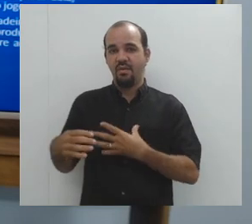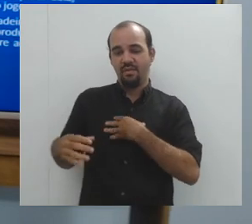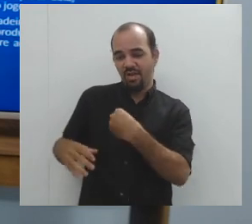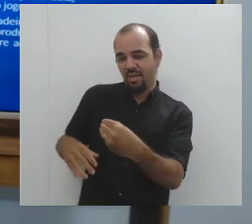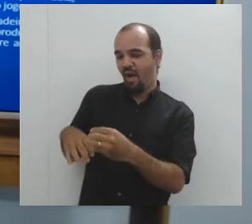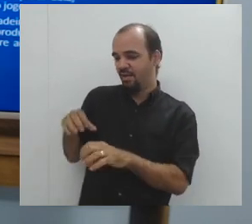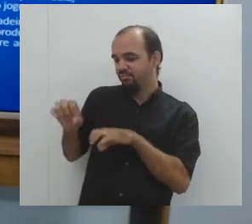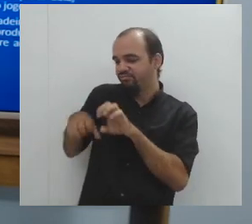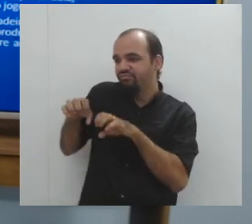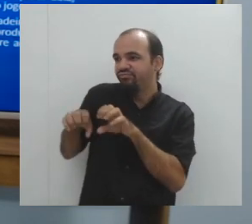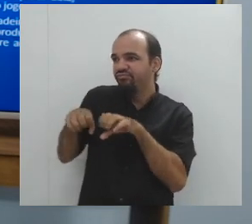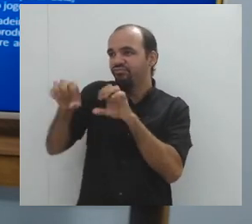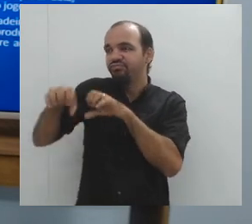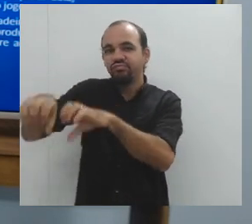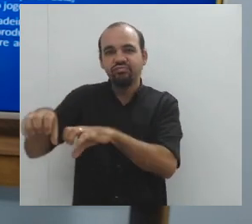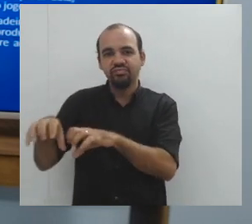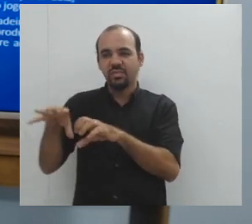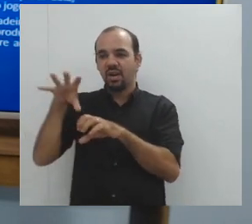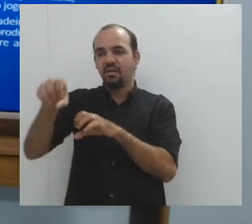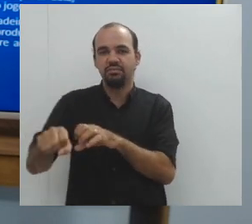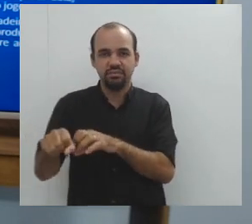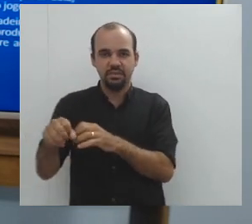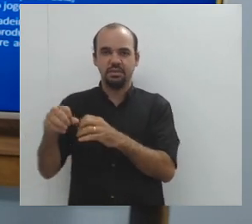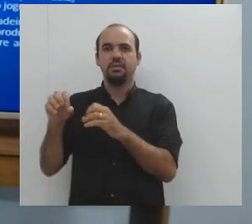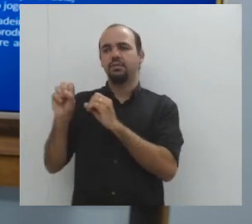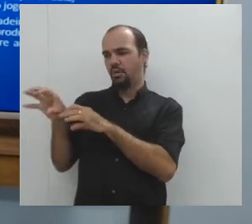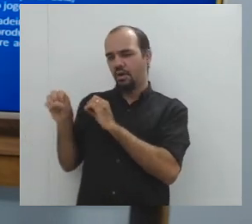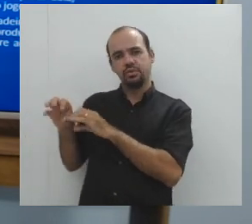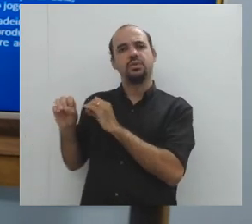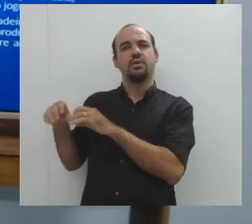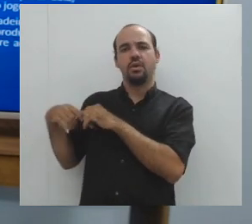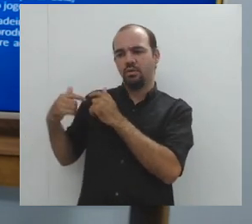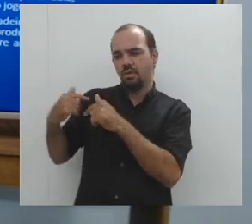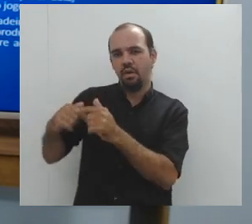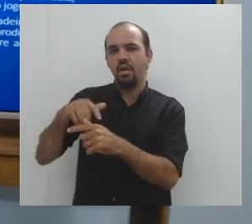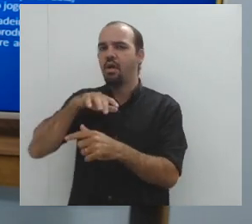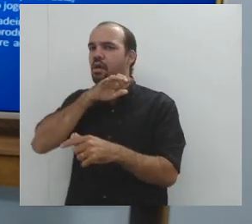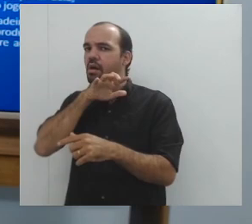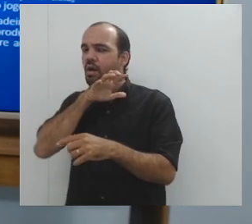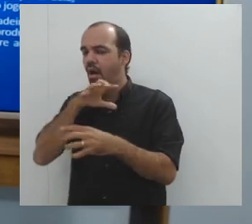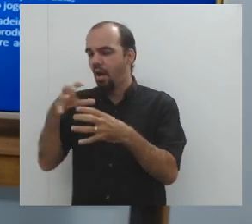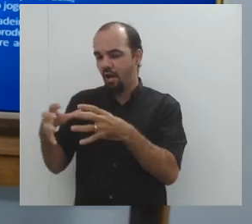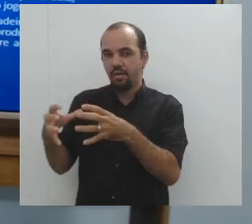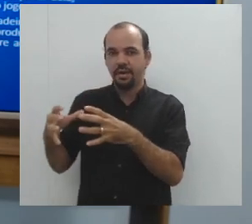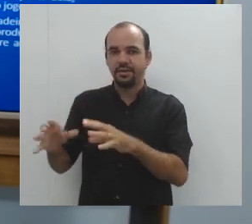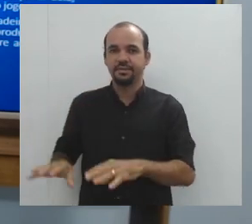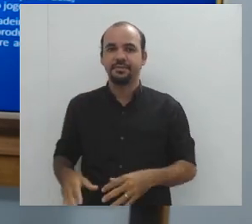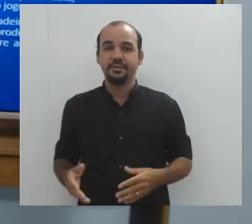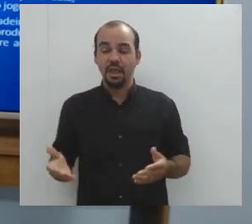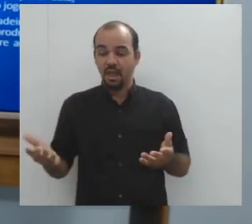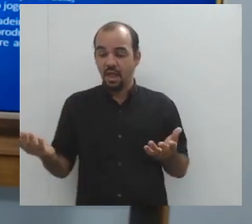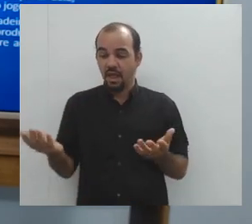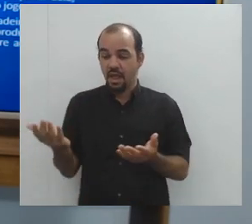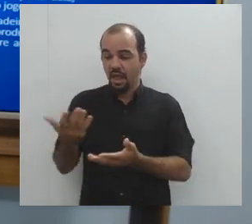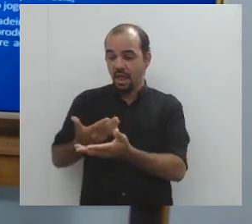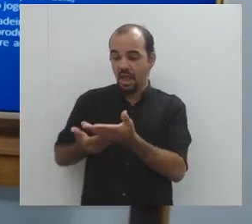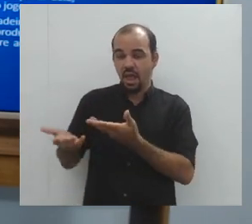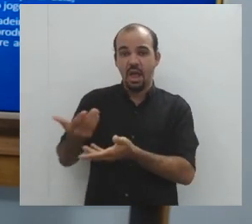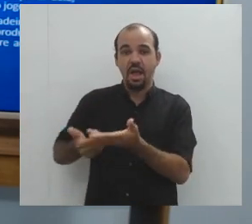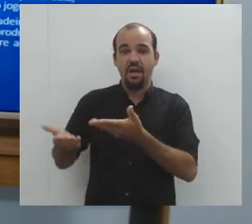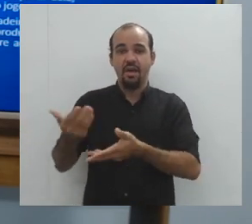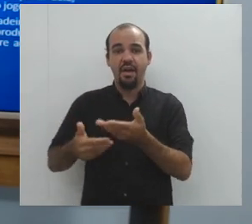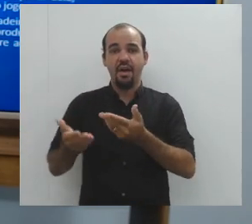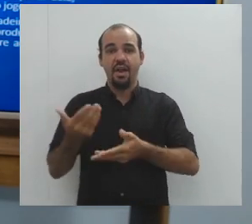E essa relação do jogo, dos participantes do jogo em relação à sua cultura, isso